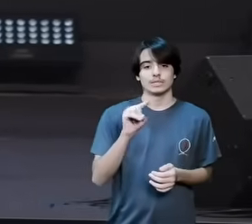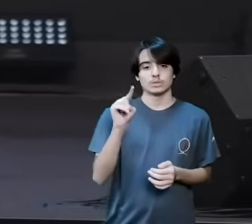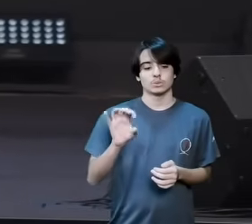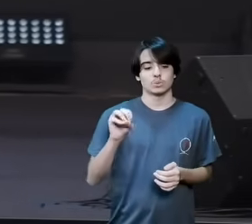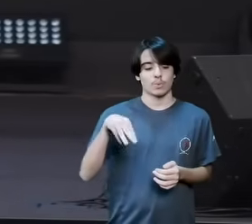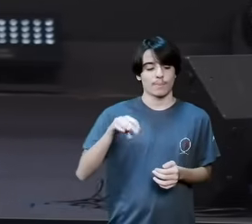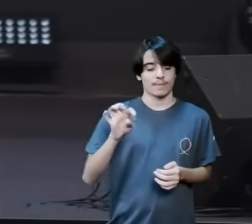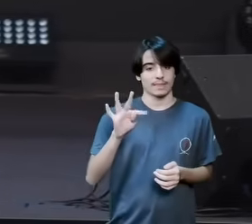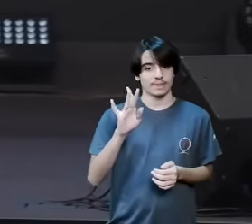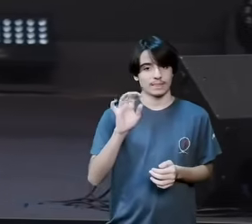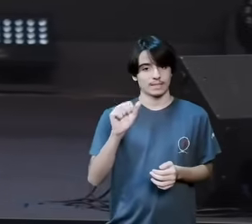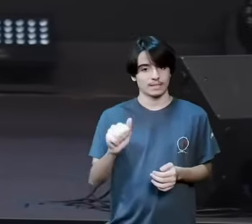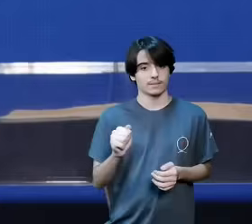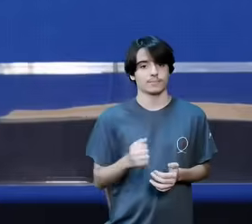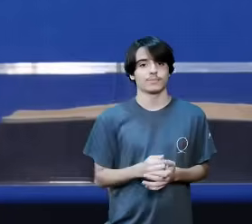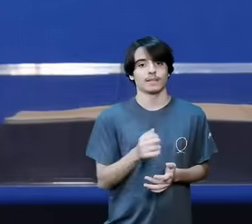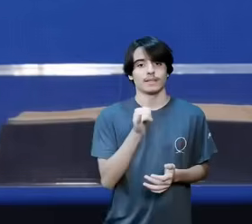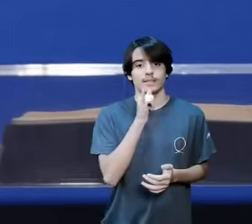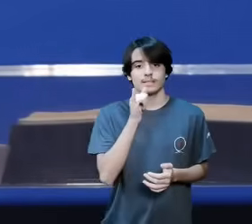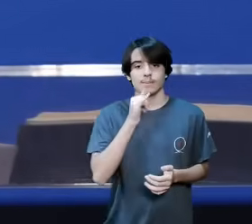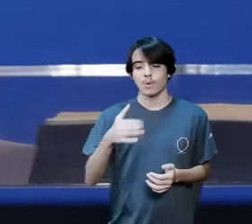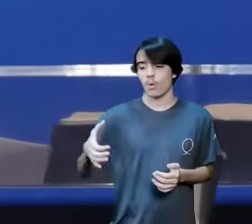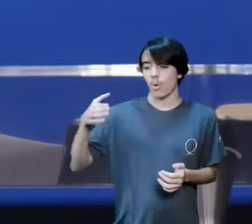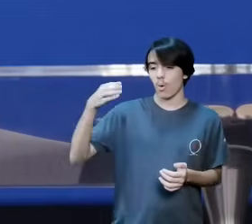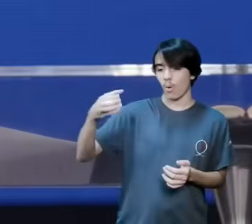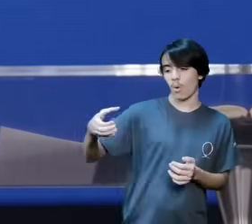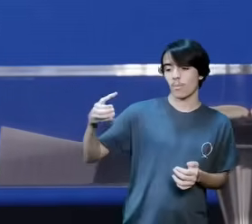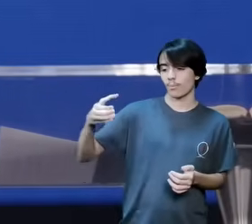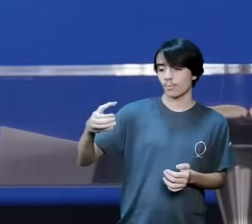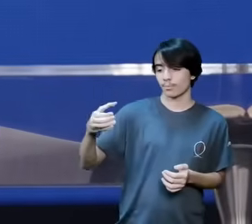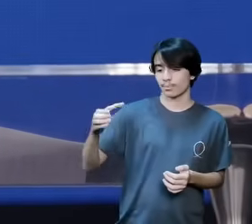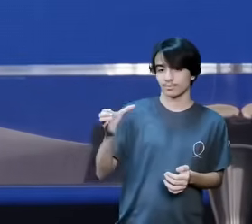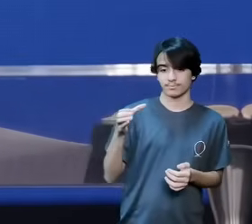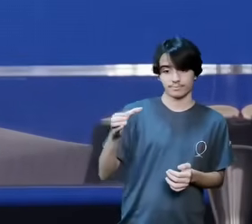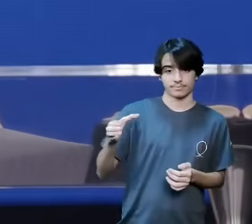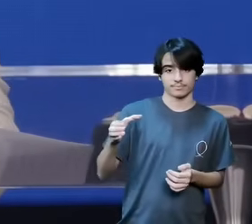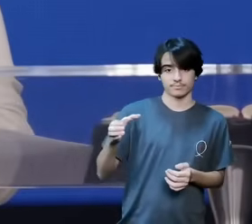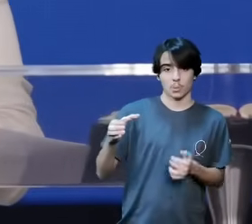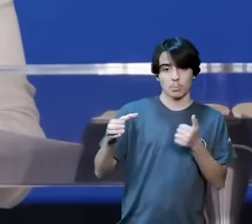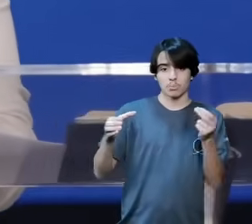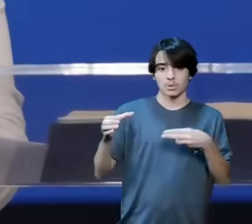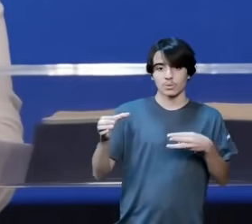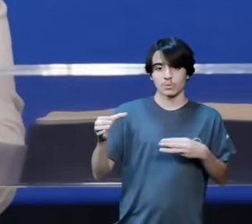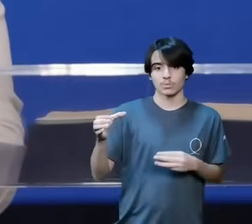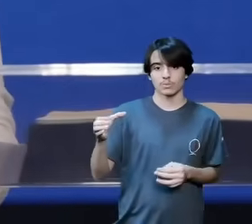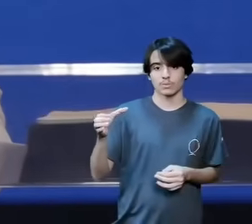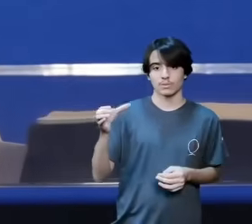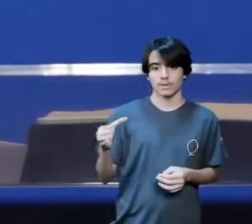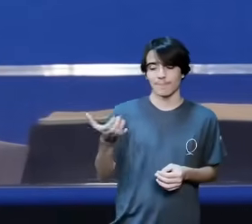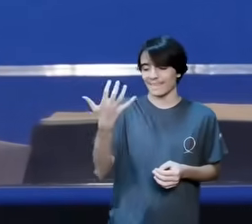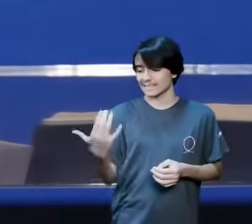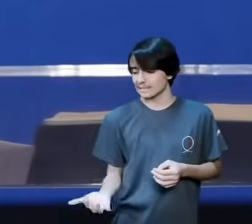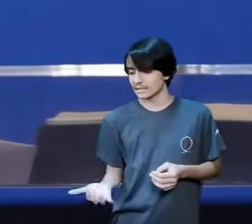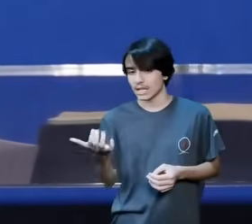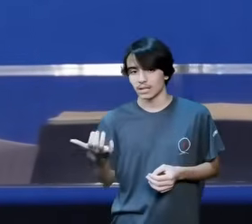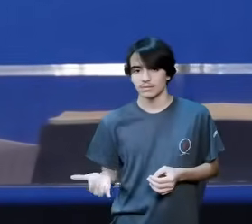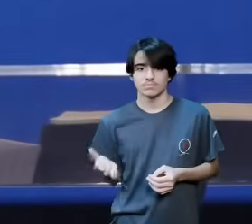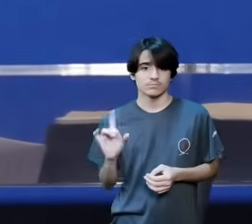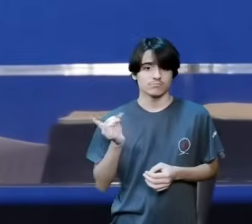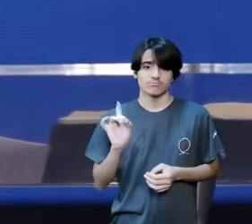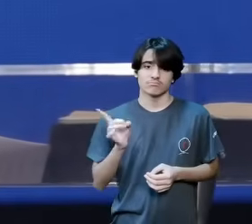exemplo, esse copo aqui, segurando ele na minha mão direita, por um minuto, ele é pesado?